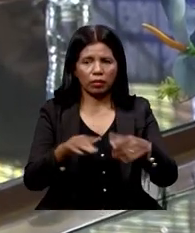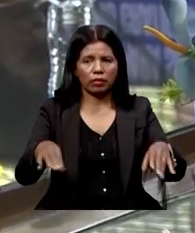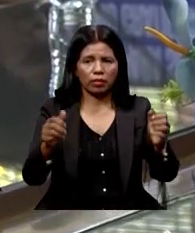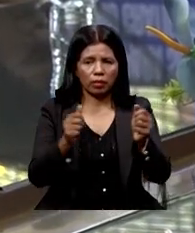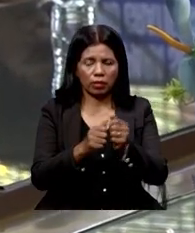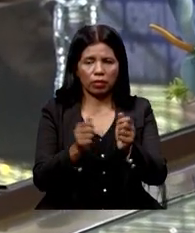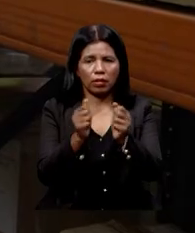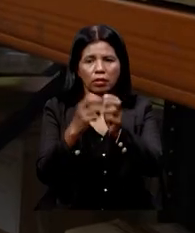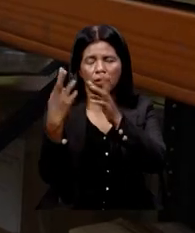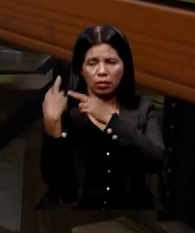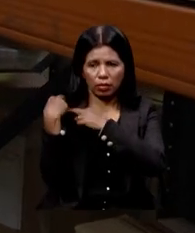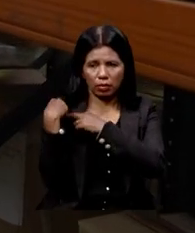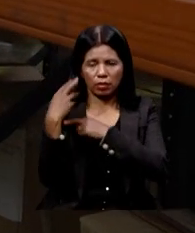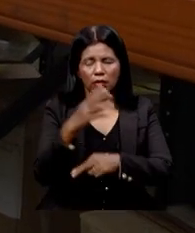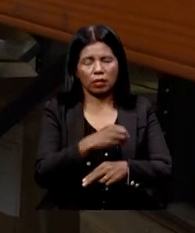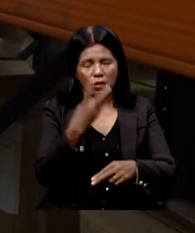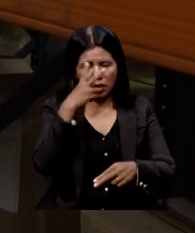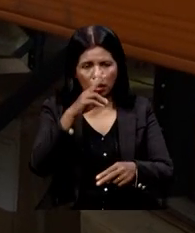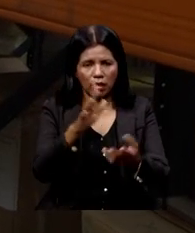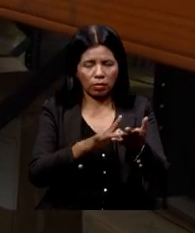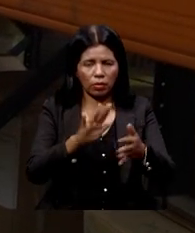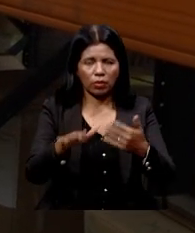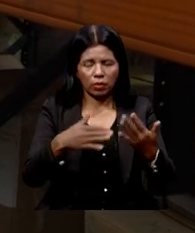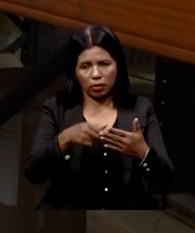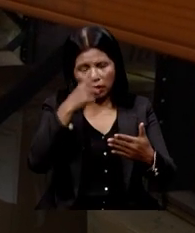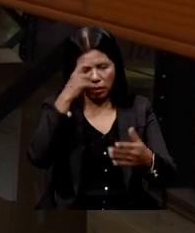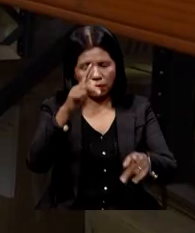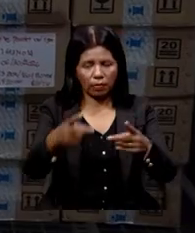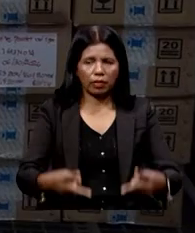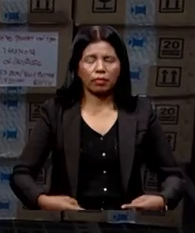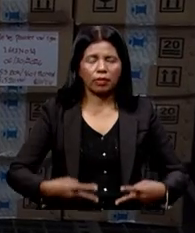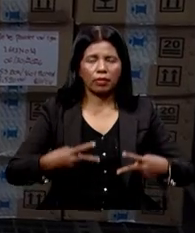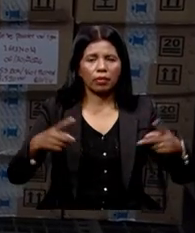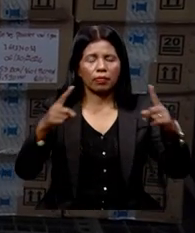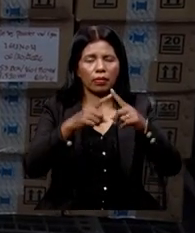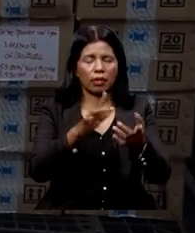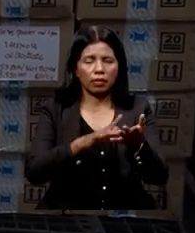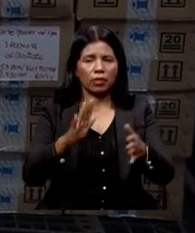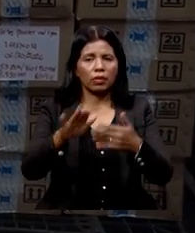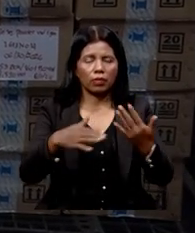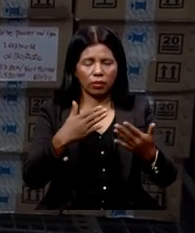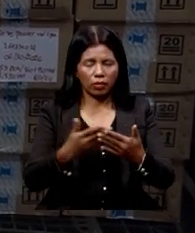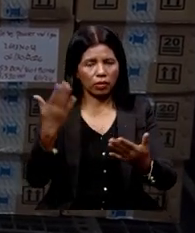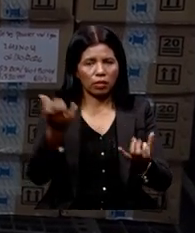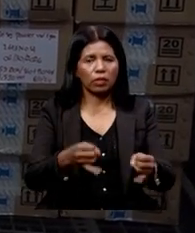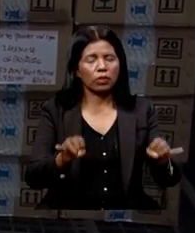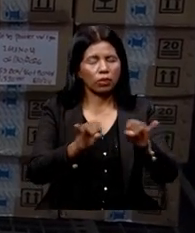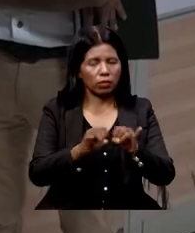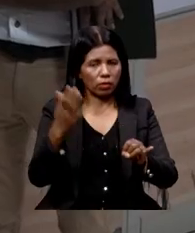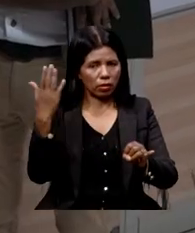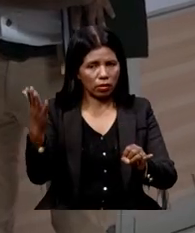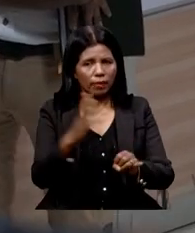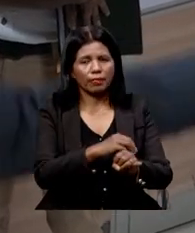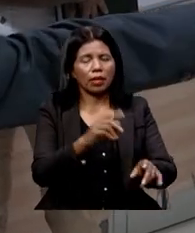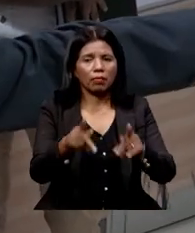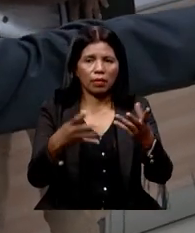ou responsabilidade no controla a hemoroxira, tamba ema ni vida depende ba a hemoroxira e a Instituto refere, no durante ne